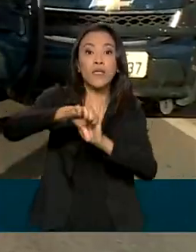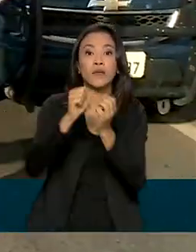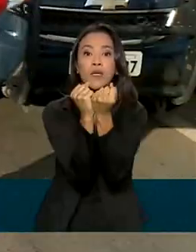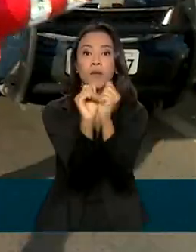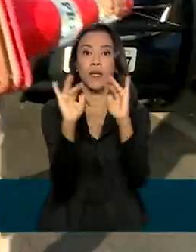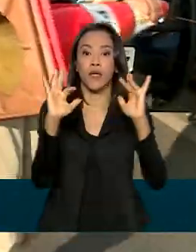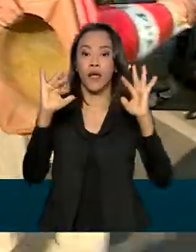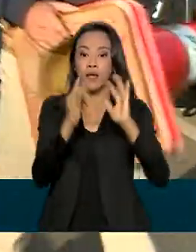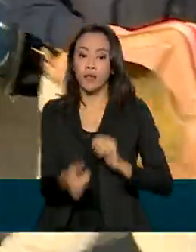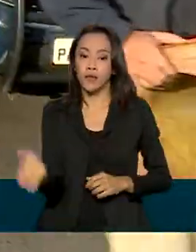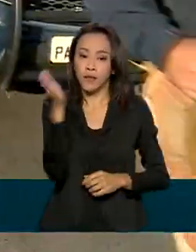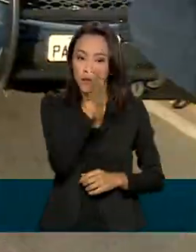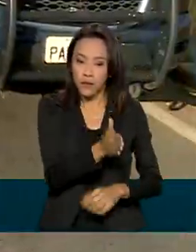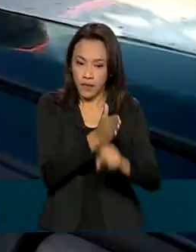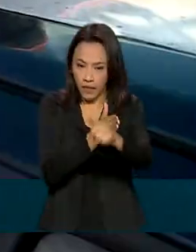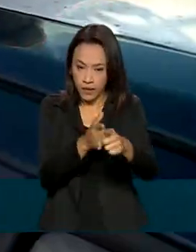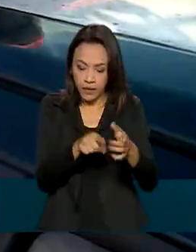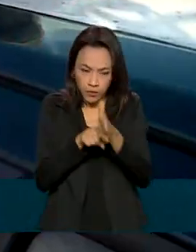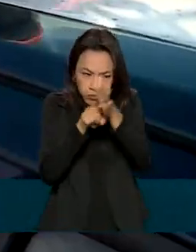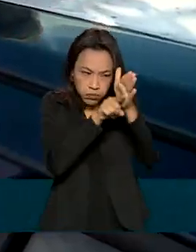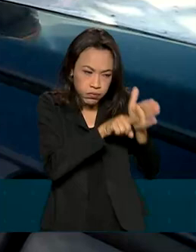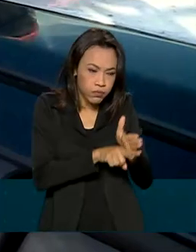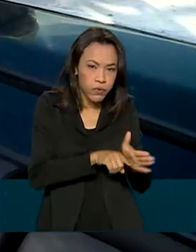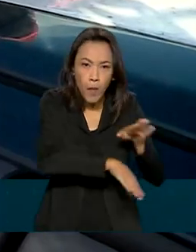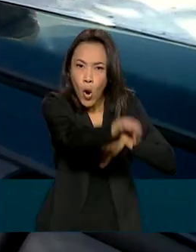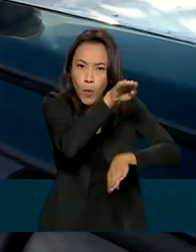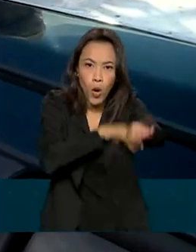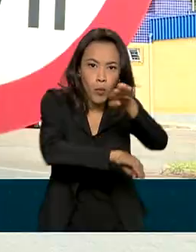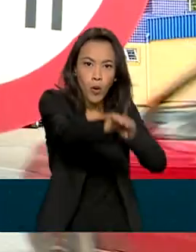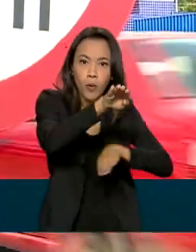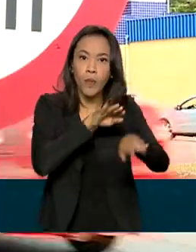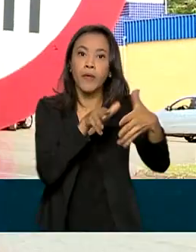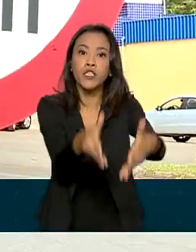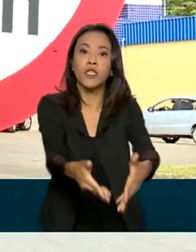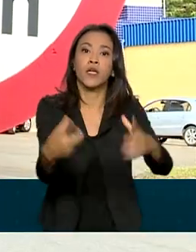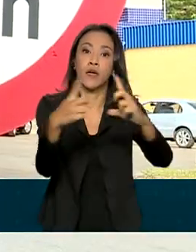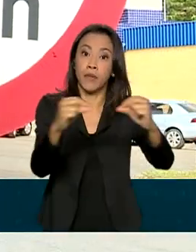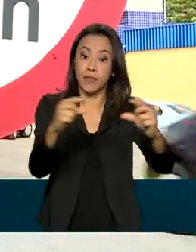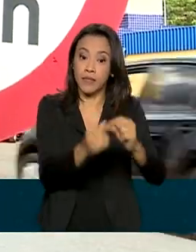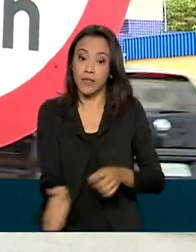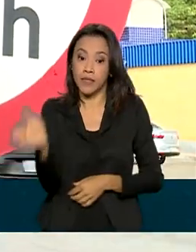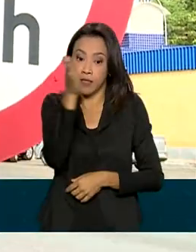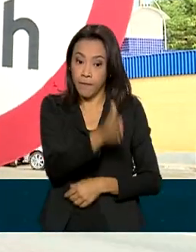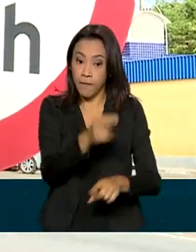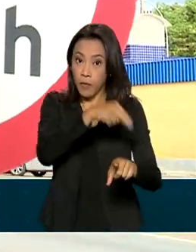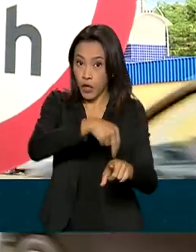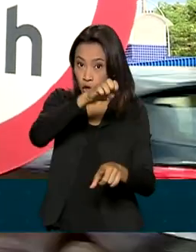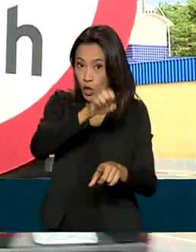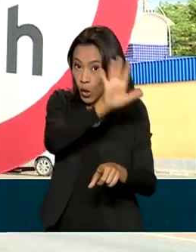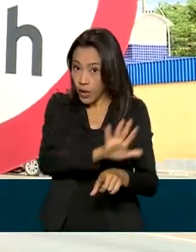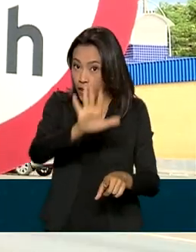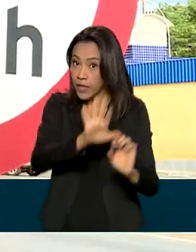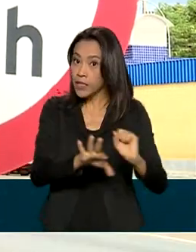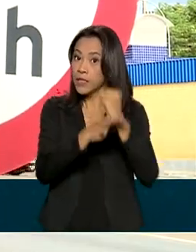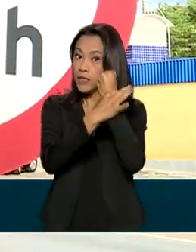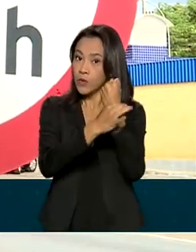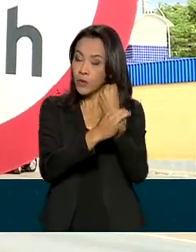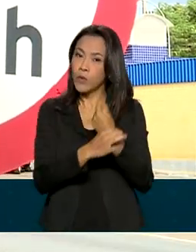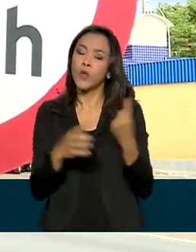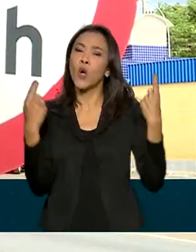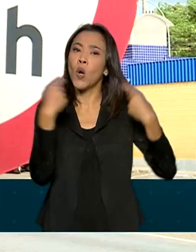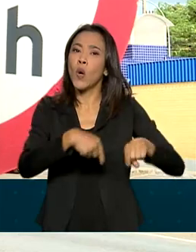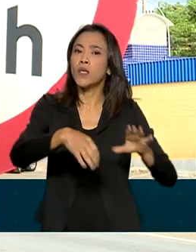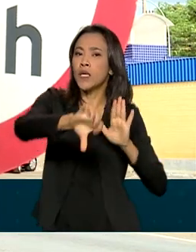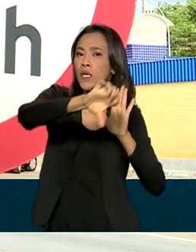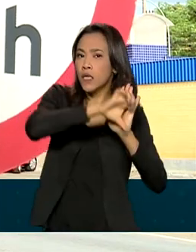Planalto para ações de policiamento nos acessos à Brasília, Nordeste Seguro para combate a crimes do